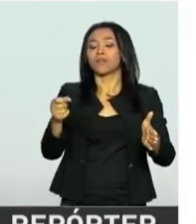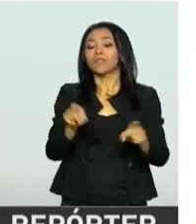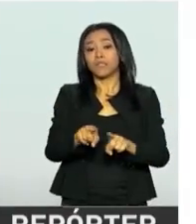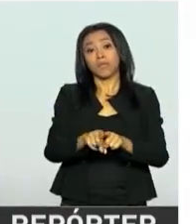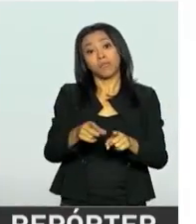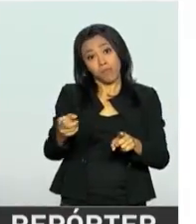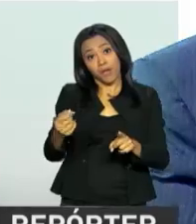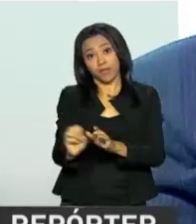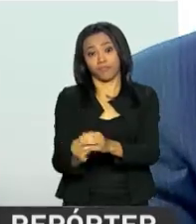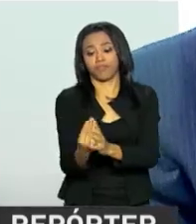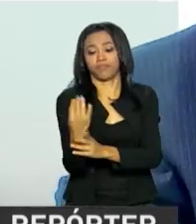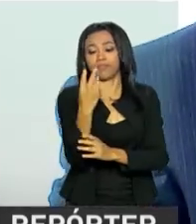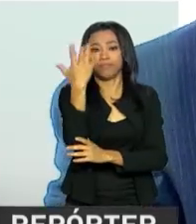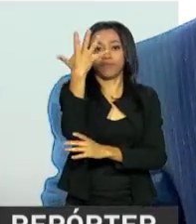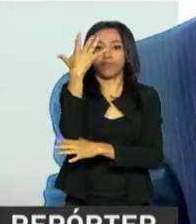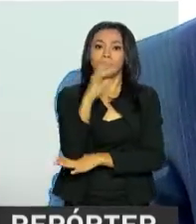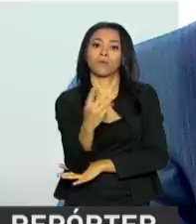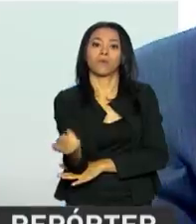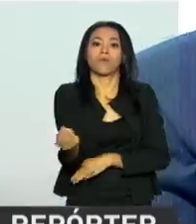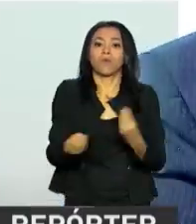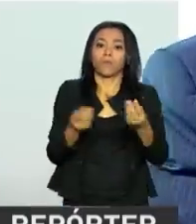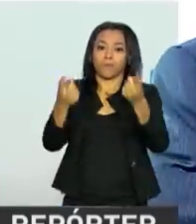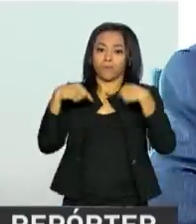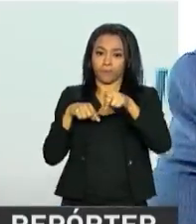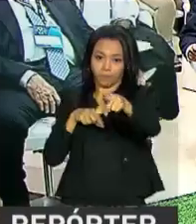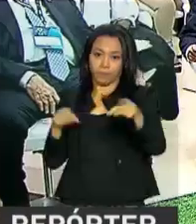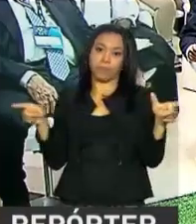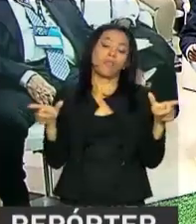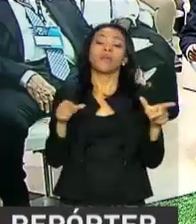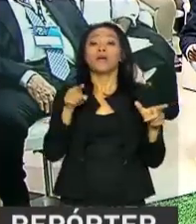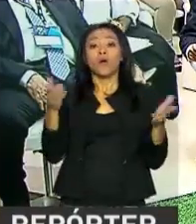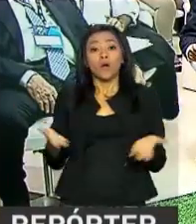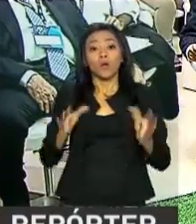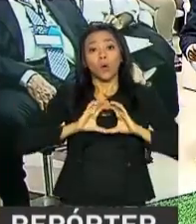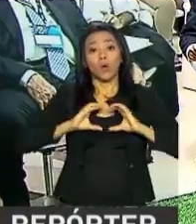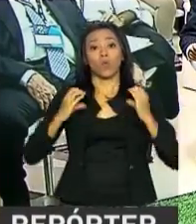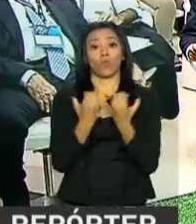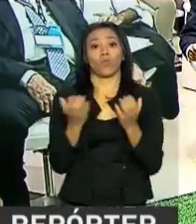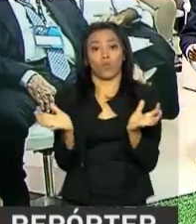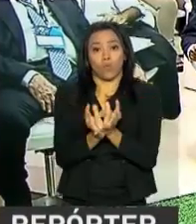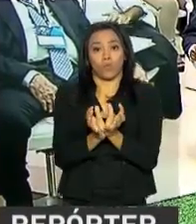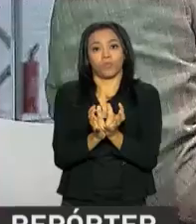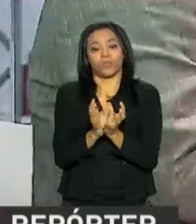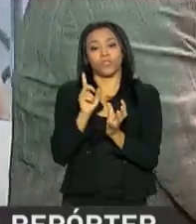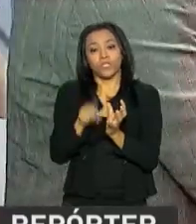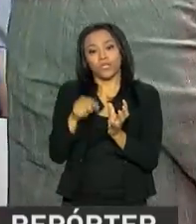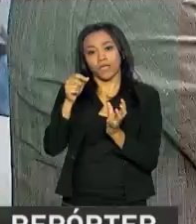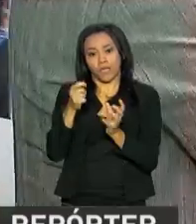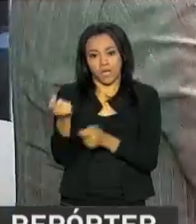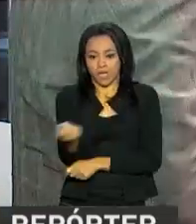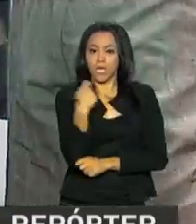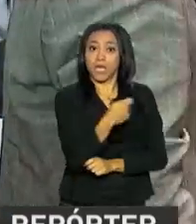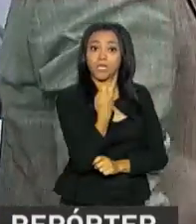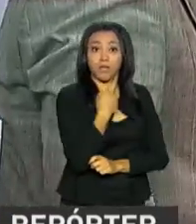também o crescimento das plantas a confederação da agricultura e pecuária do brasil lançou uma comissão nacional de irrigação a idéia que os